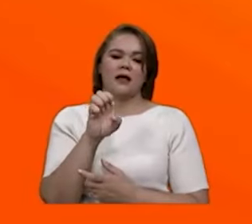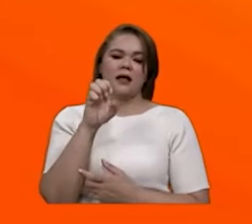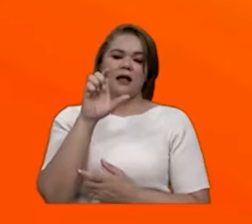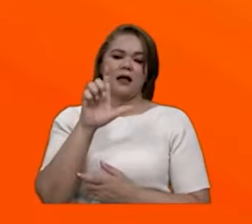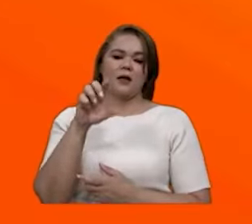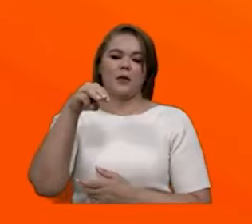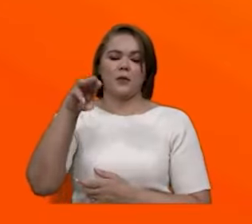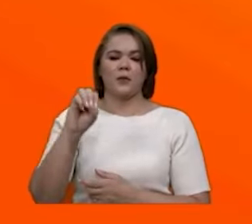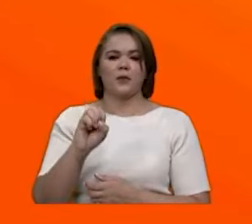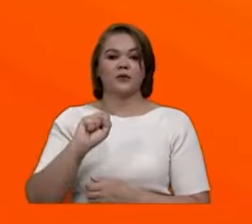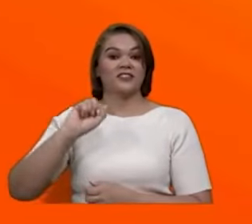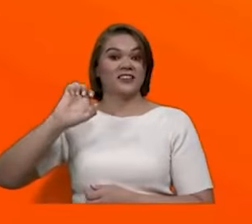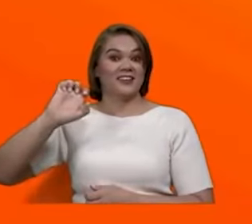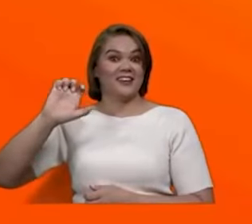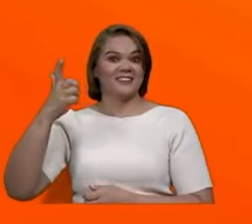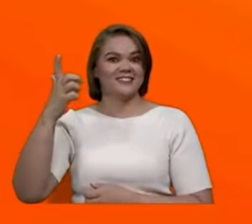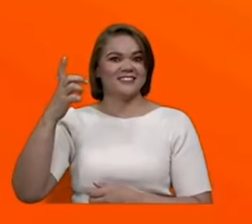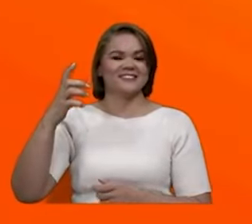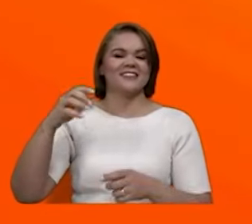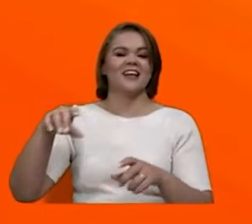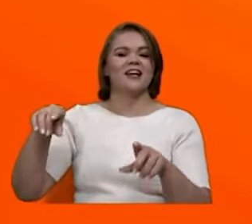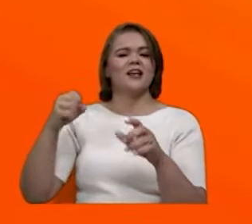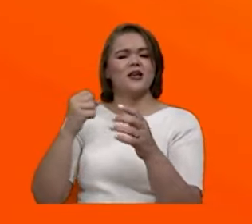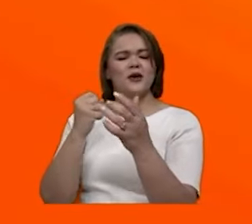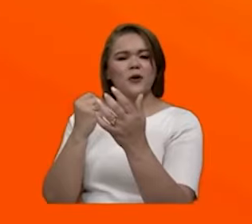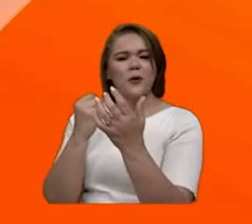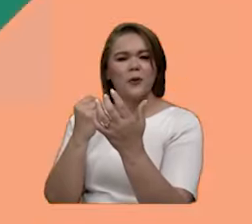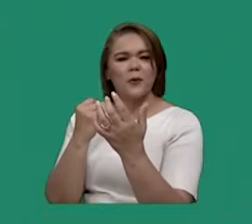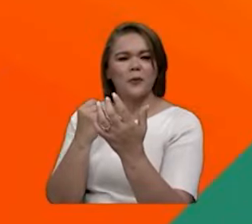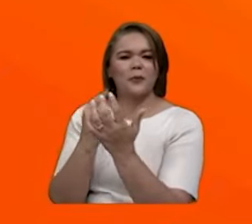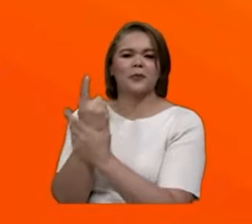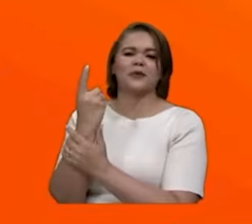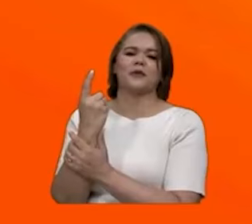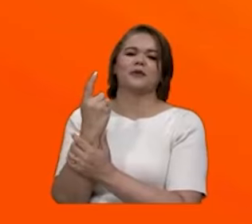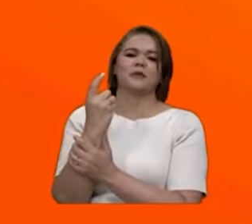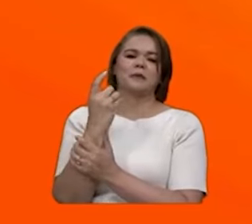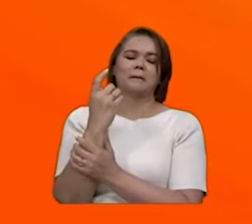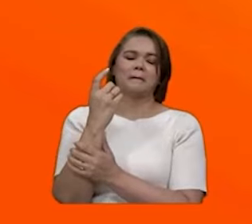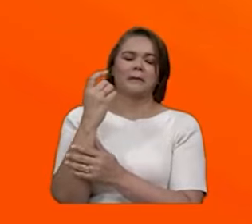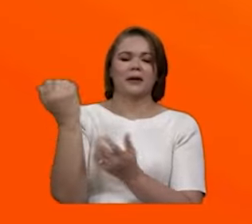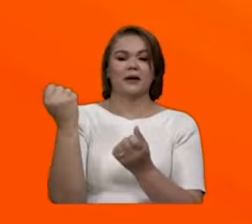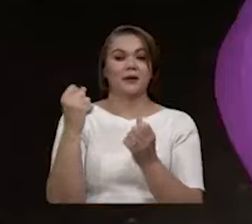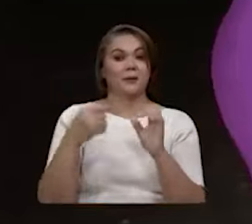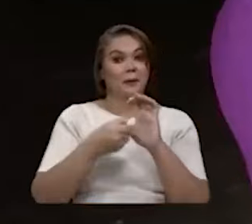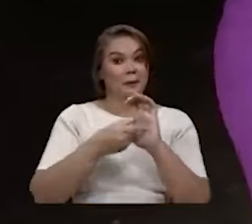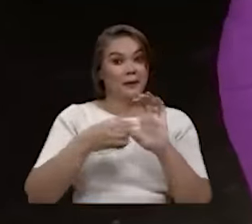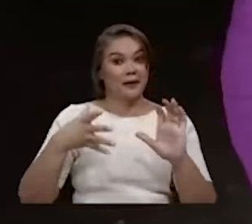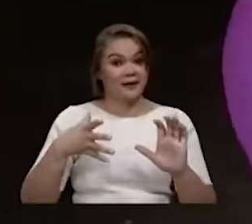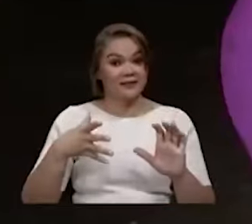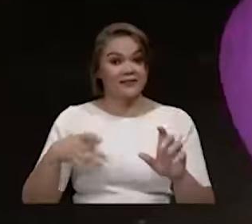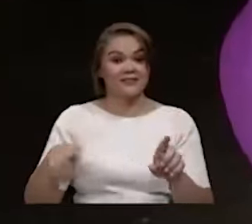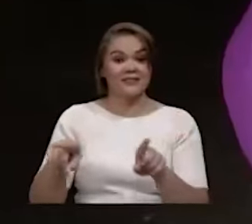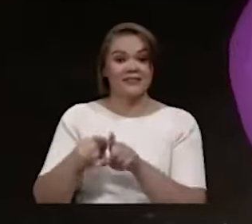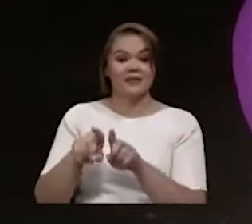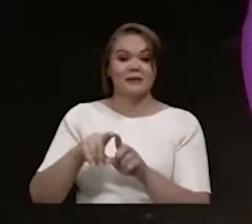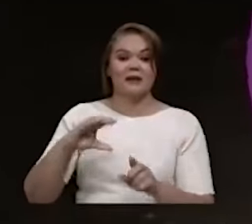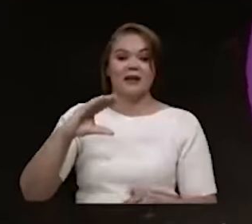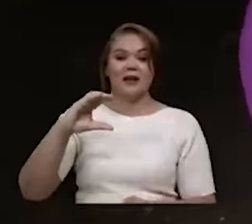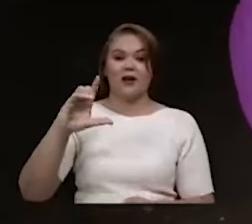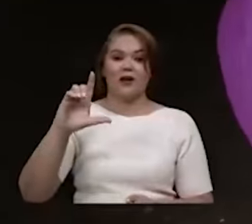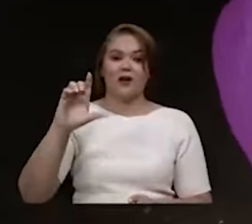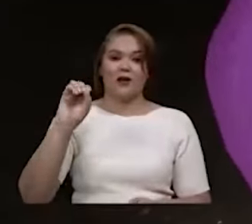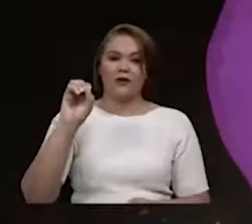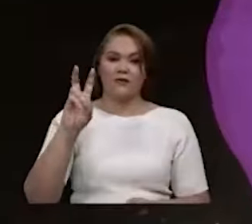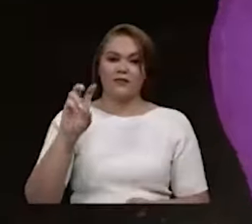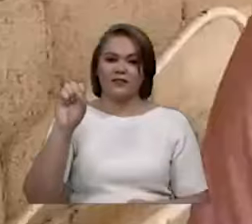de Estância, que garantiu pelo aplicativo Pé Quente. R$7.000 saiu para o Clóvis, de